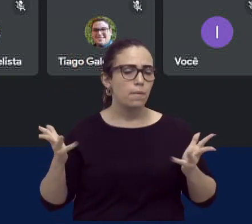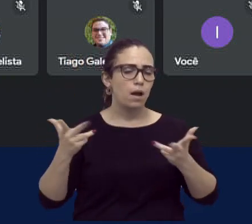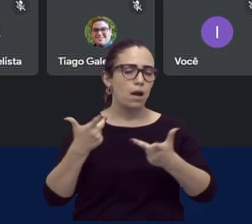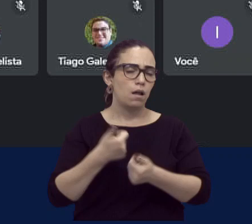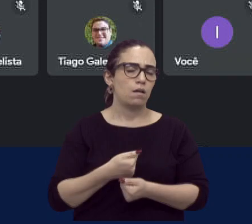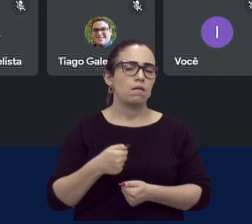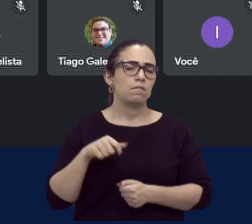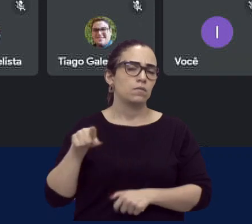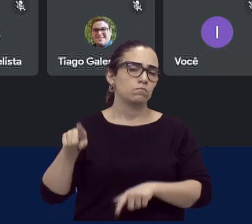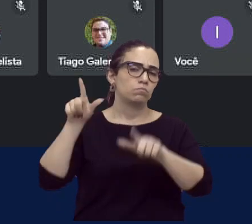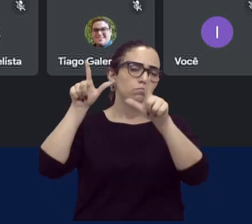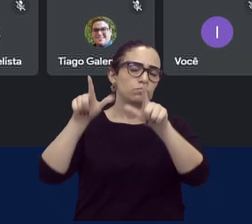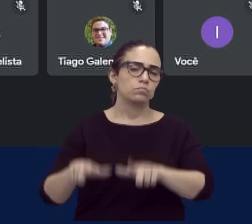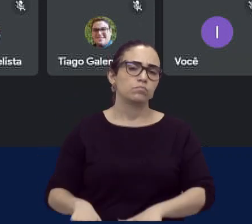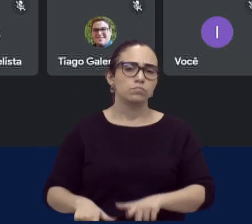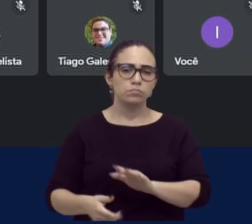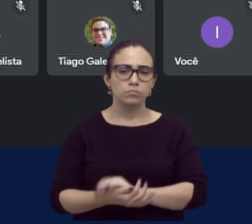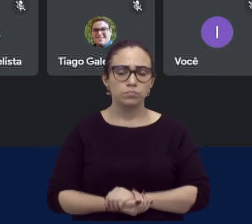sua.